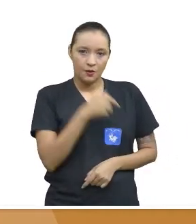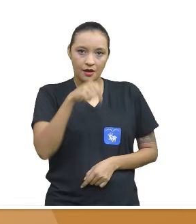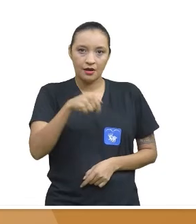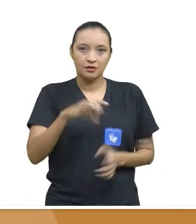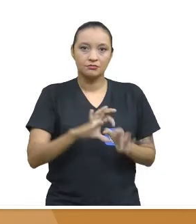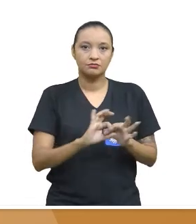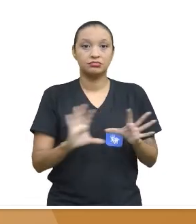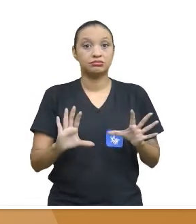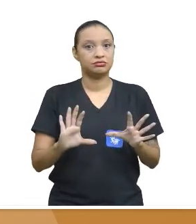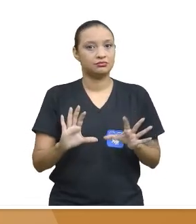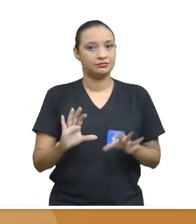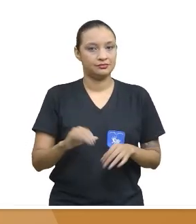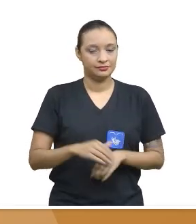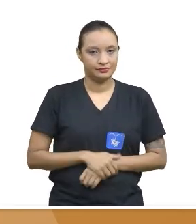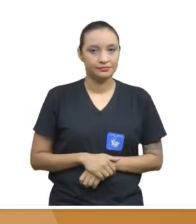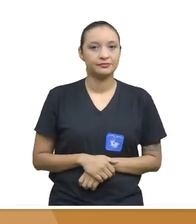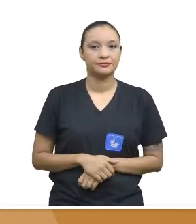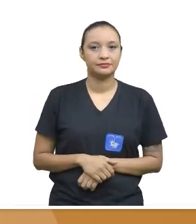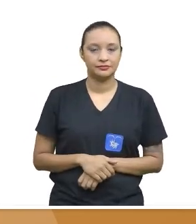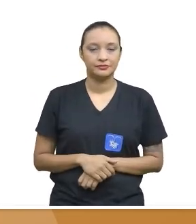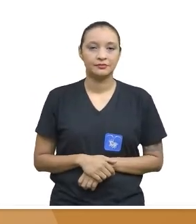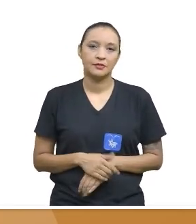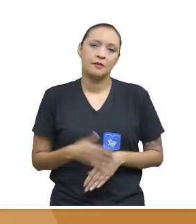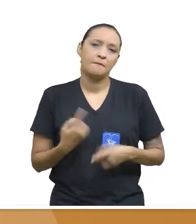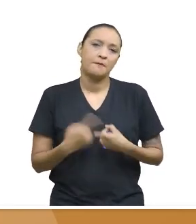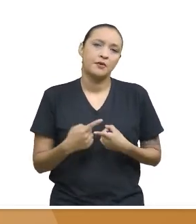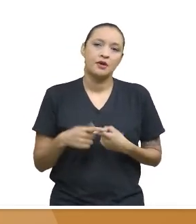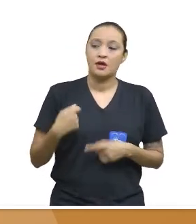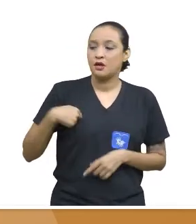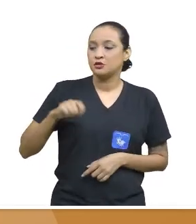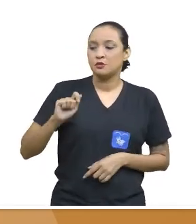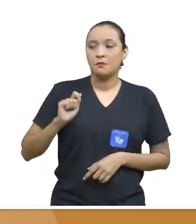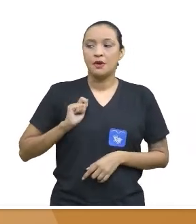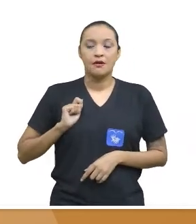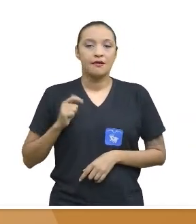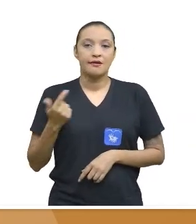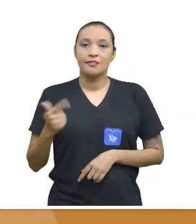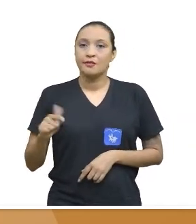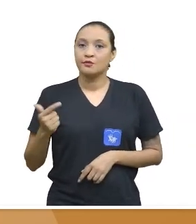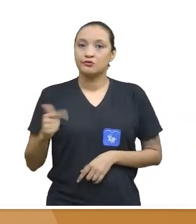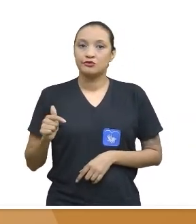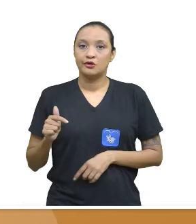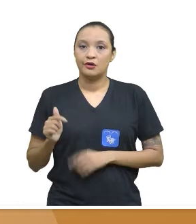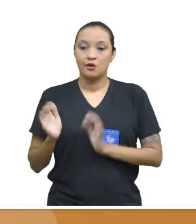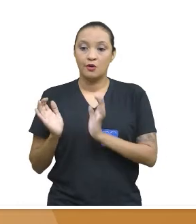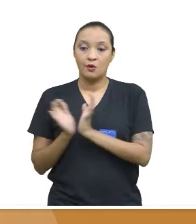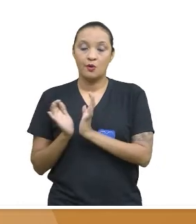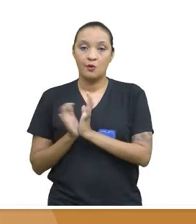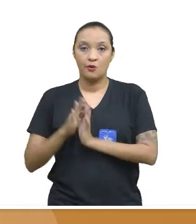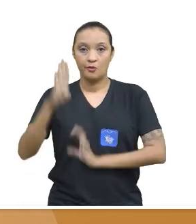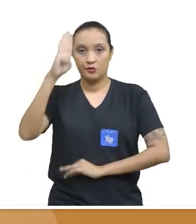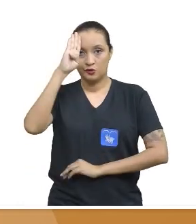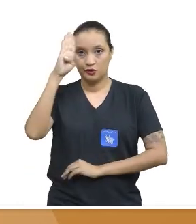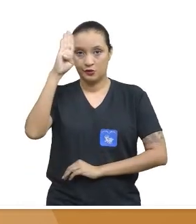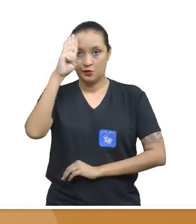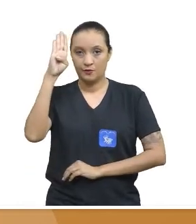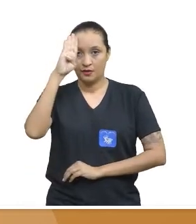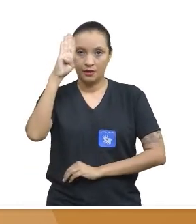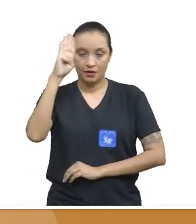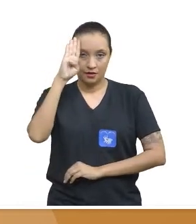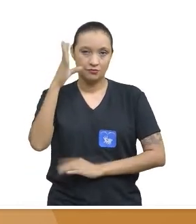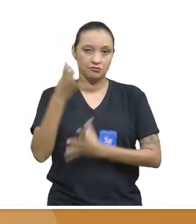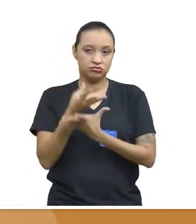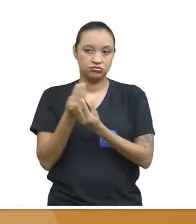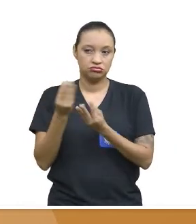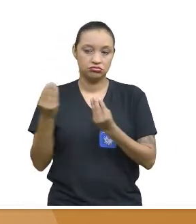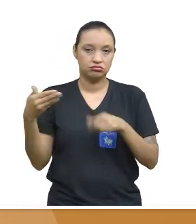por aqui? Eles não tinham, a Espanha não tinha como mandar tropas de soldados com muita quantidade